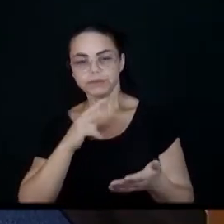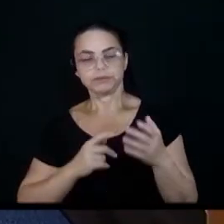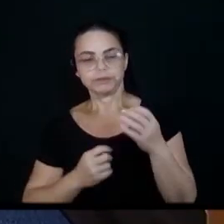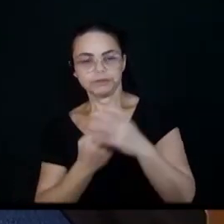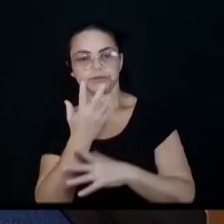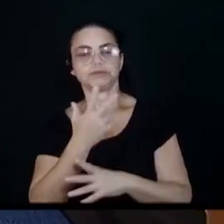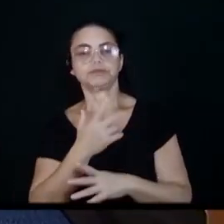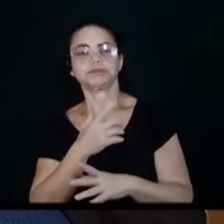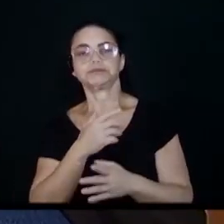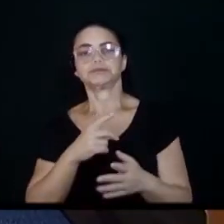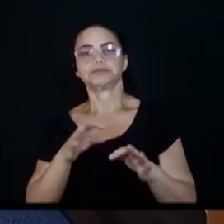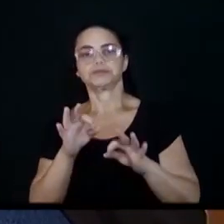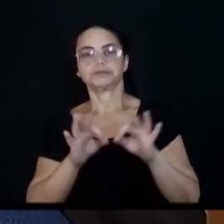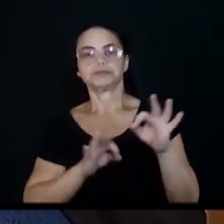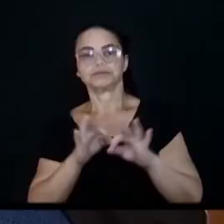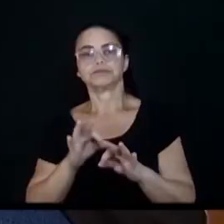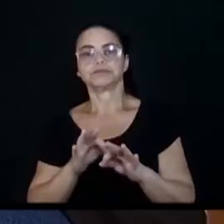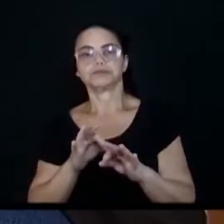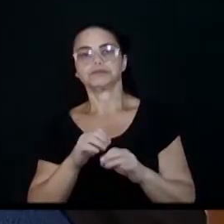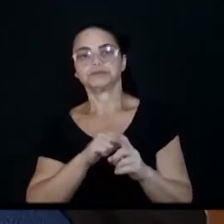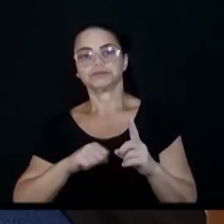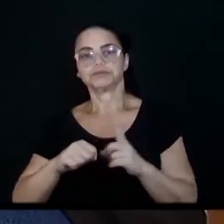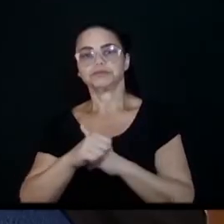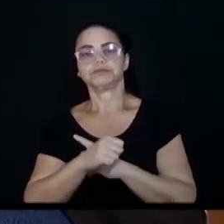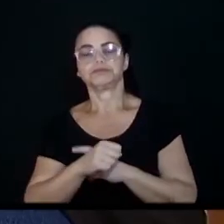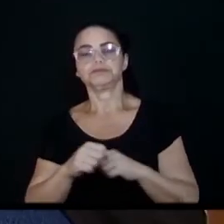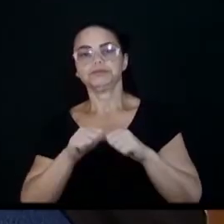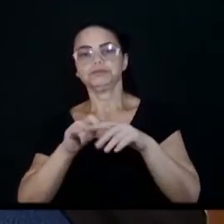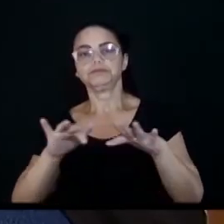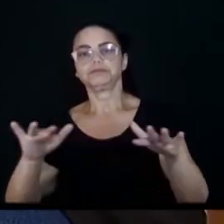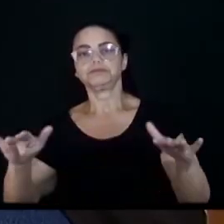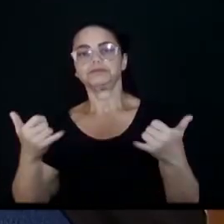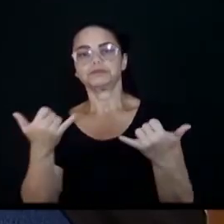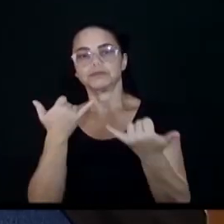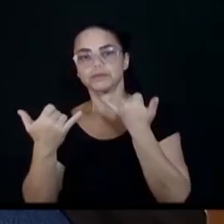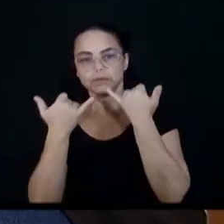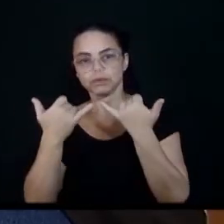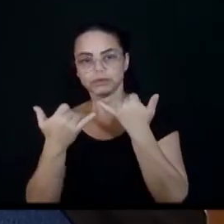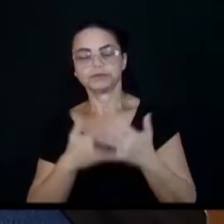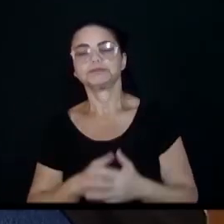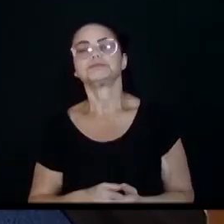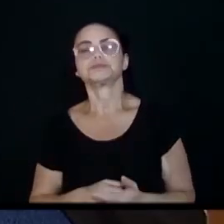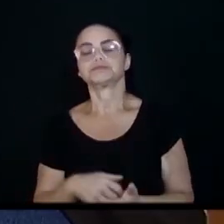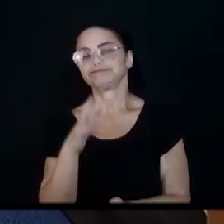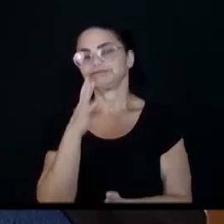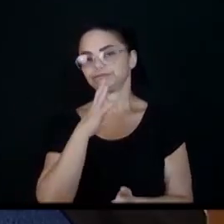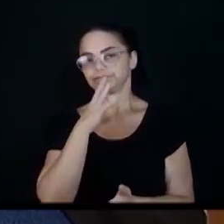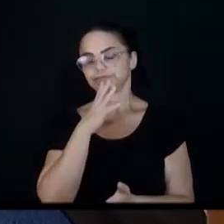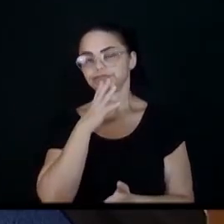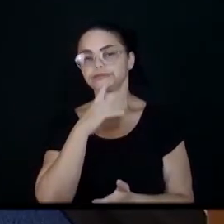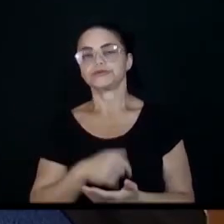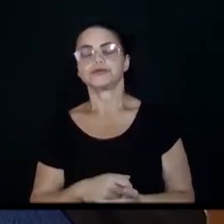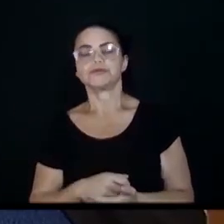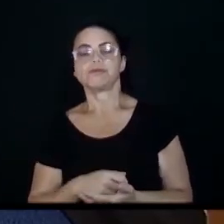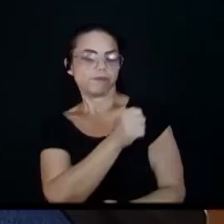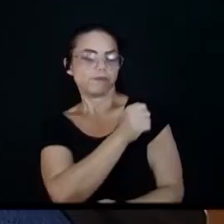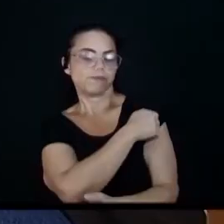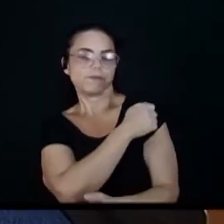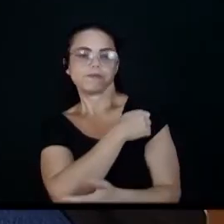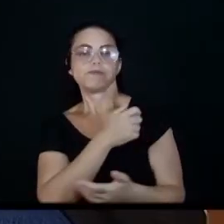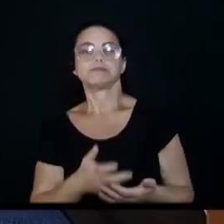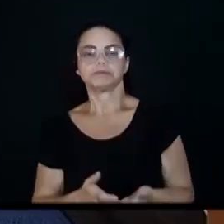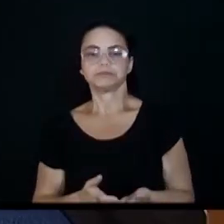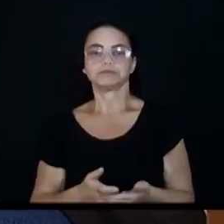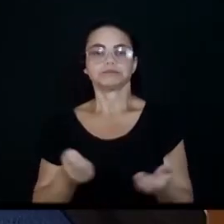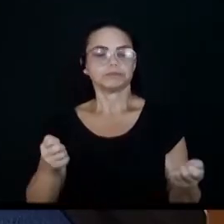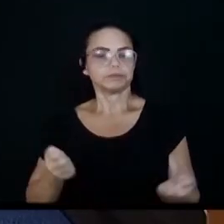hoje ele repassa todas essas informações, todo o conhecimento também para os alunos, e isso acaba